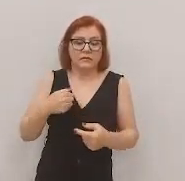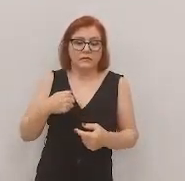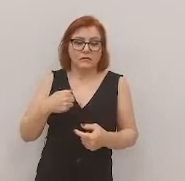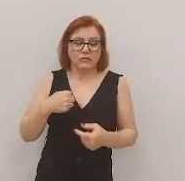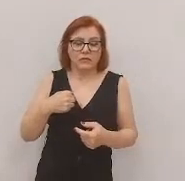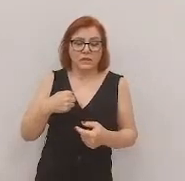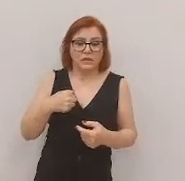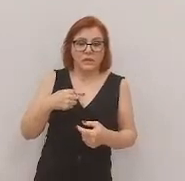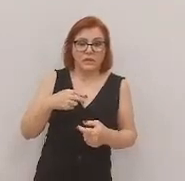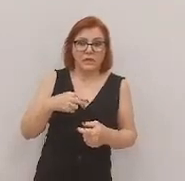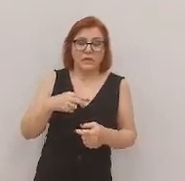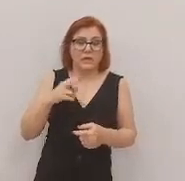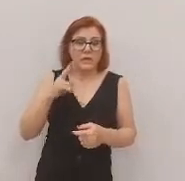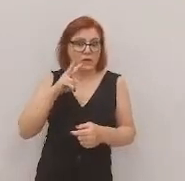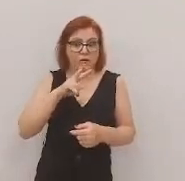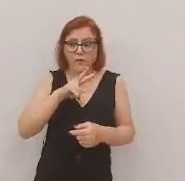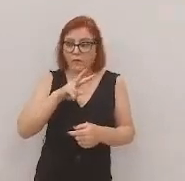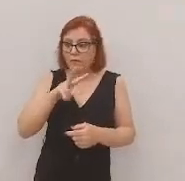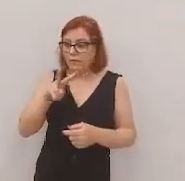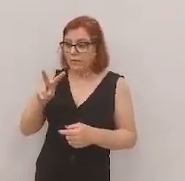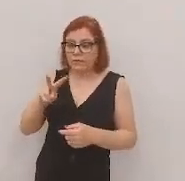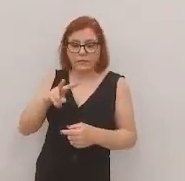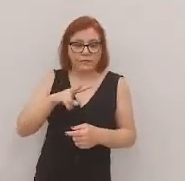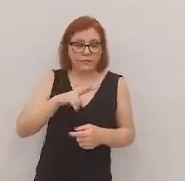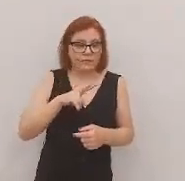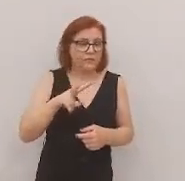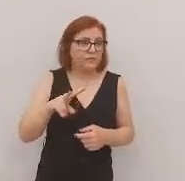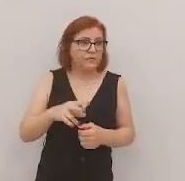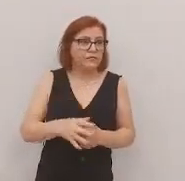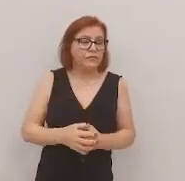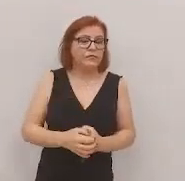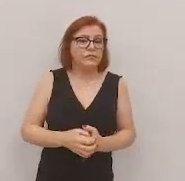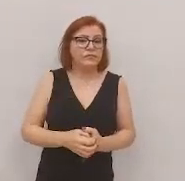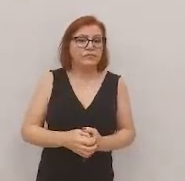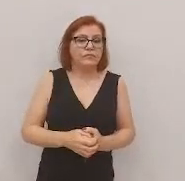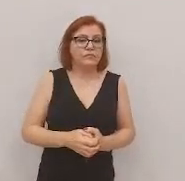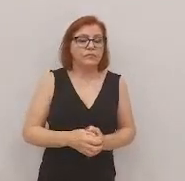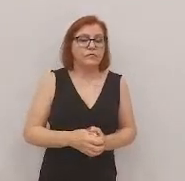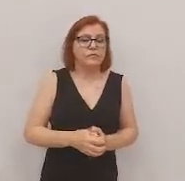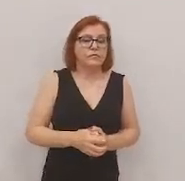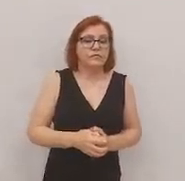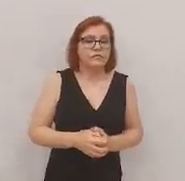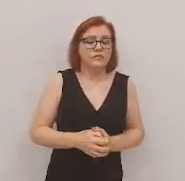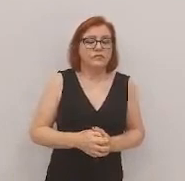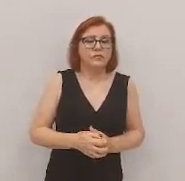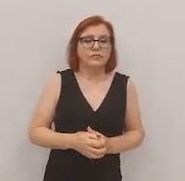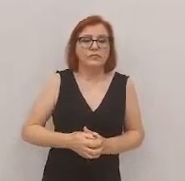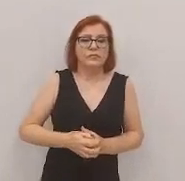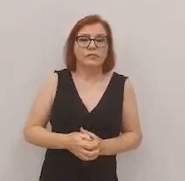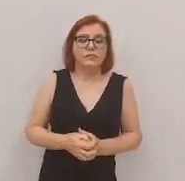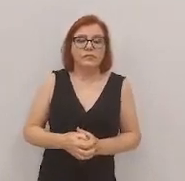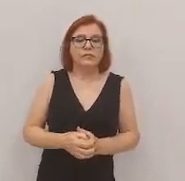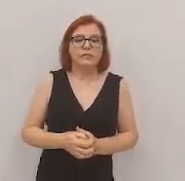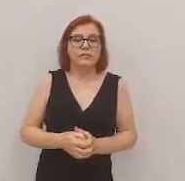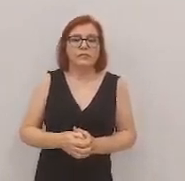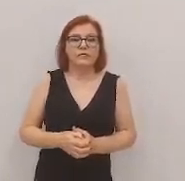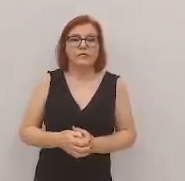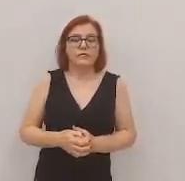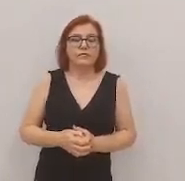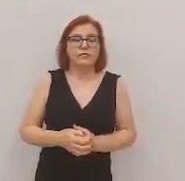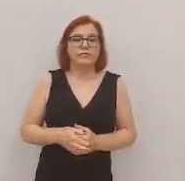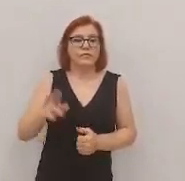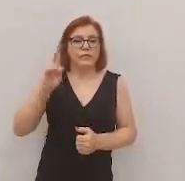Então, parece que a questão de acontecer alguma coisa ou não, depende do Senhor, né? E se quer que a gente sofra ou